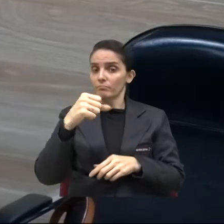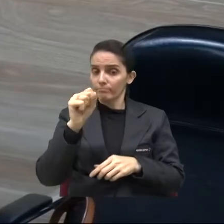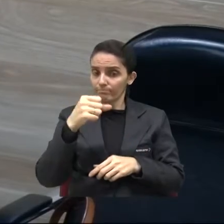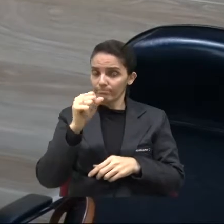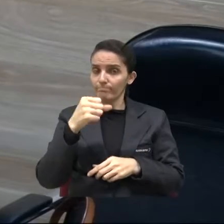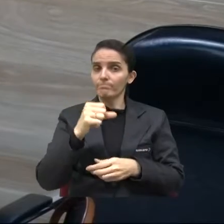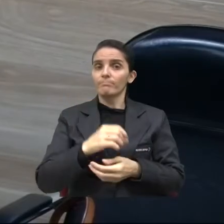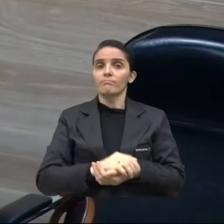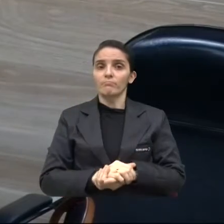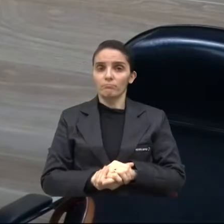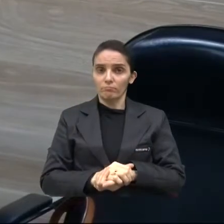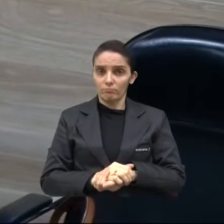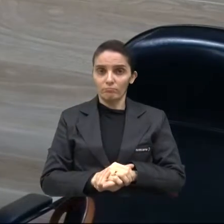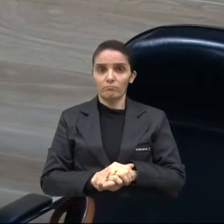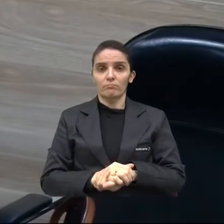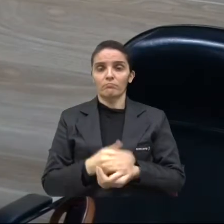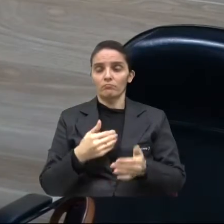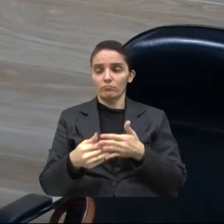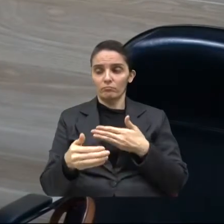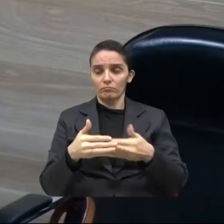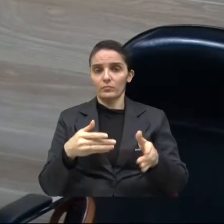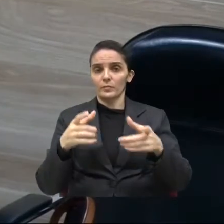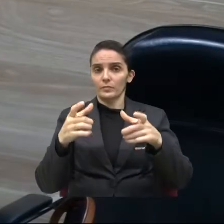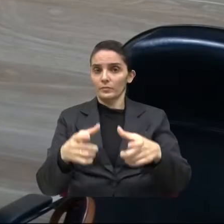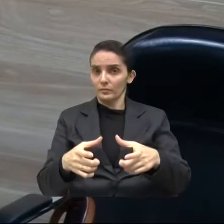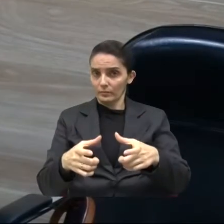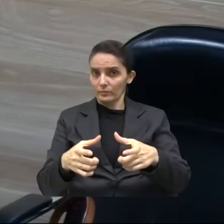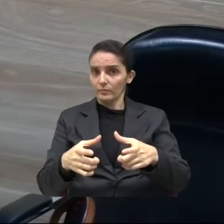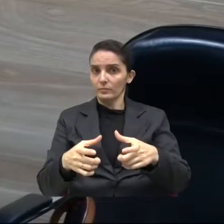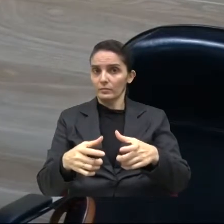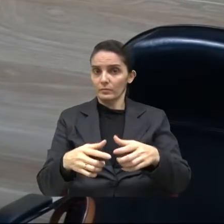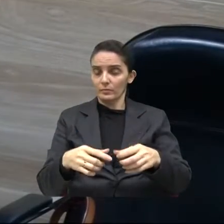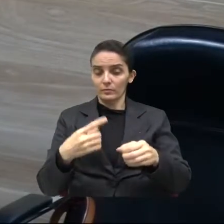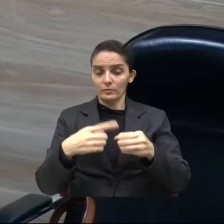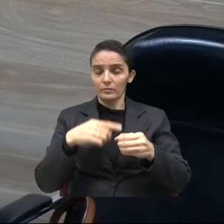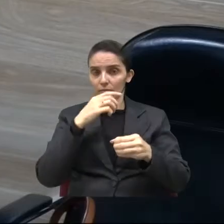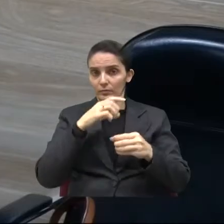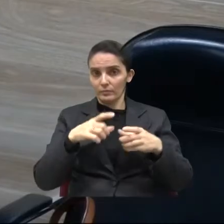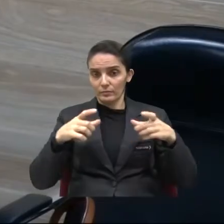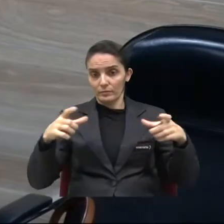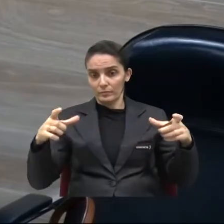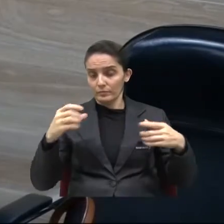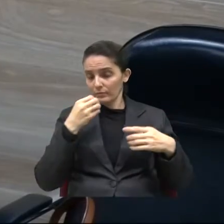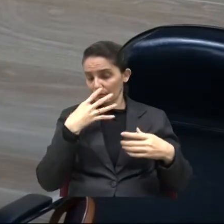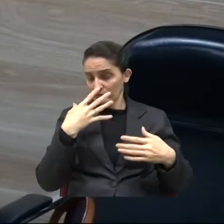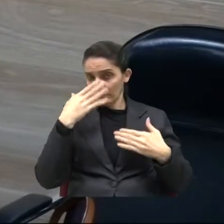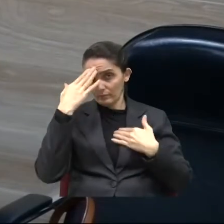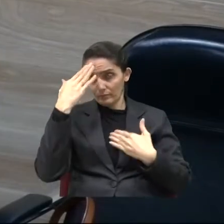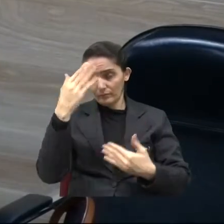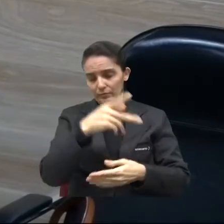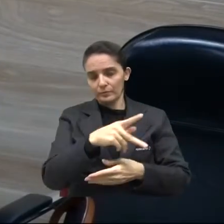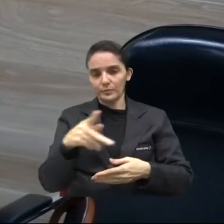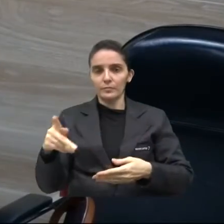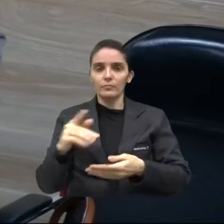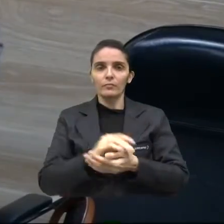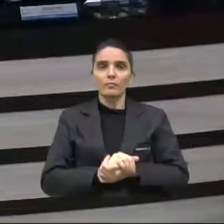e senhoras. Para qualquer lugar que a cidade for crescer, precisamos resolvê-los. Tá bom? Muito obrigada, senhor